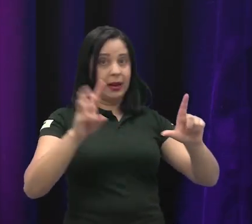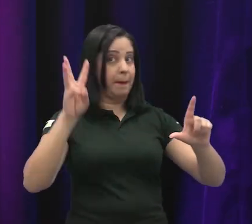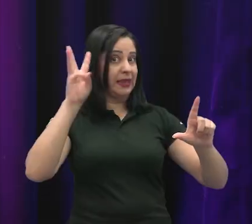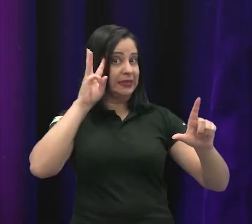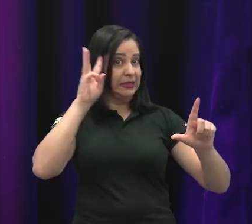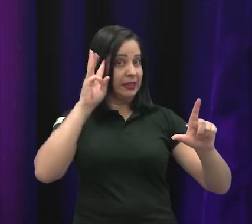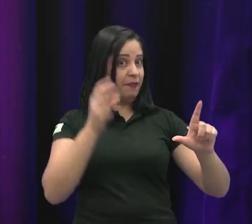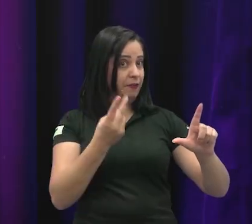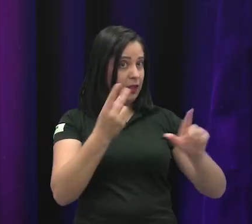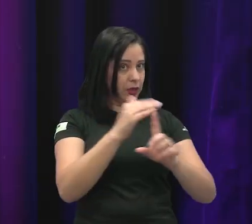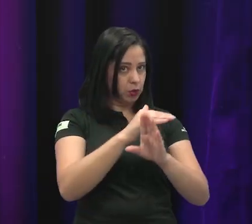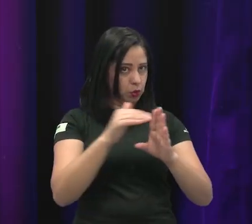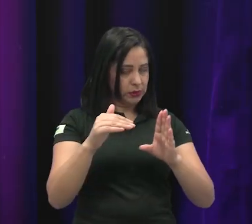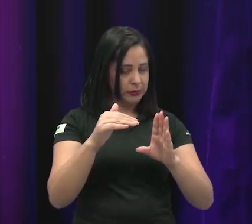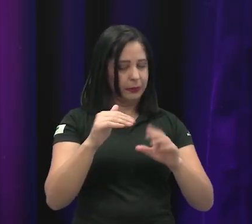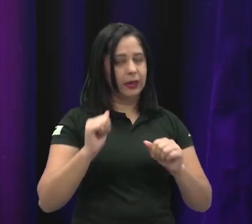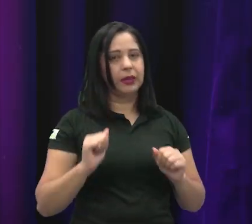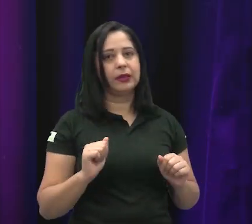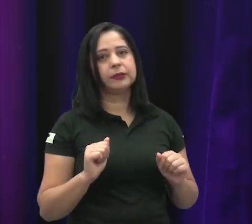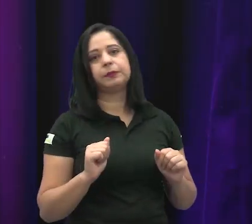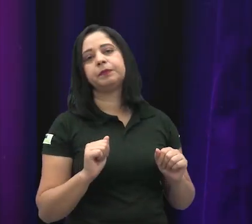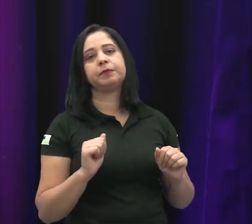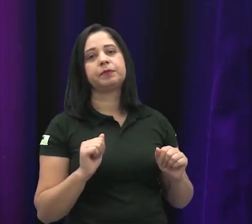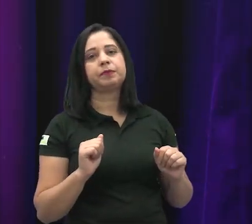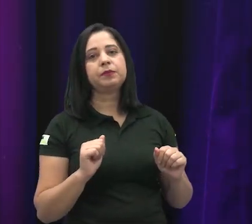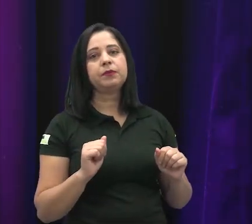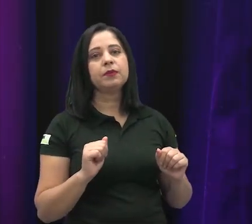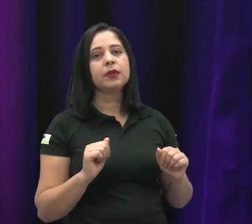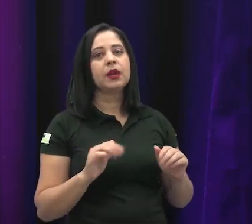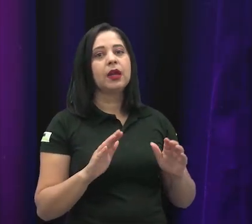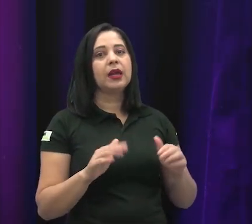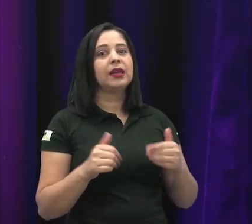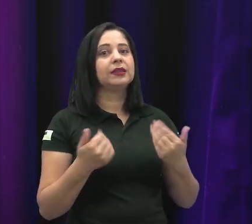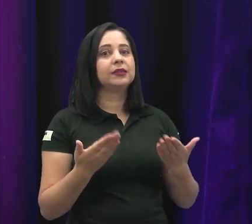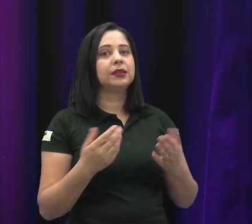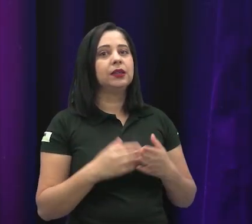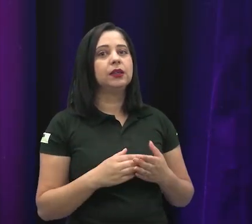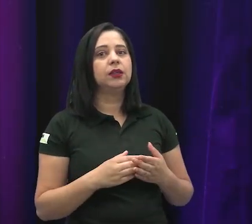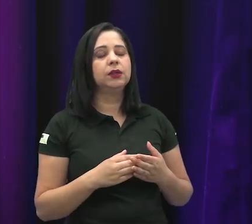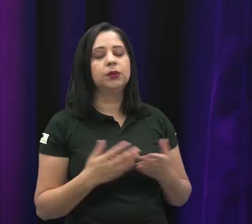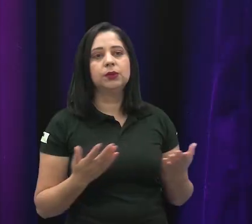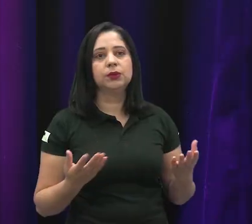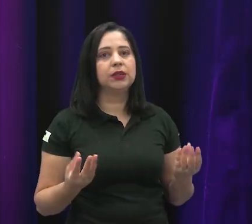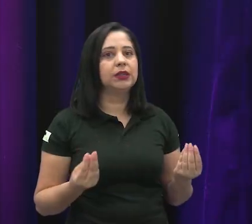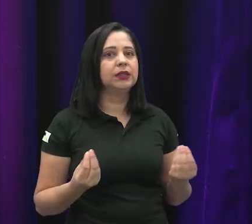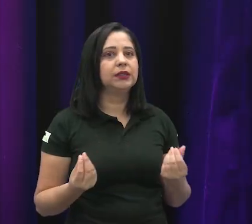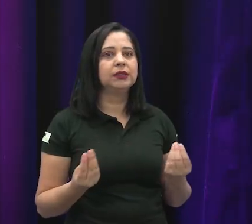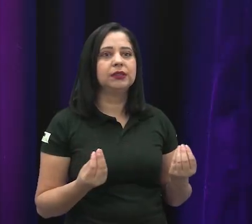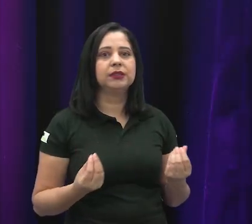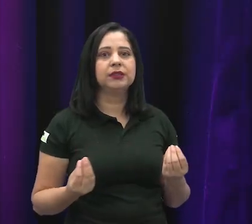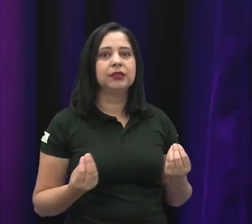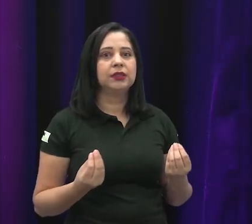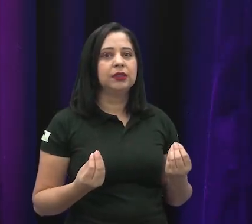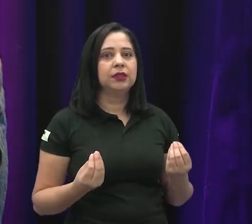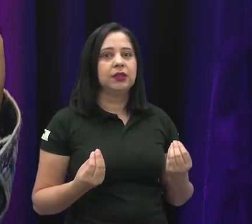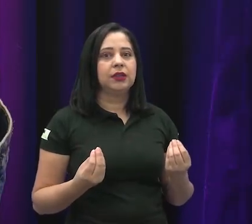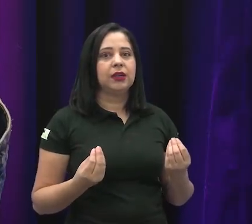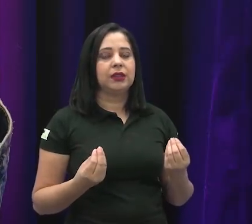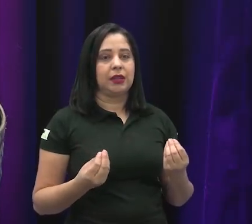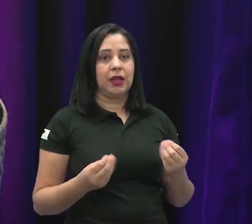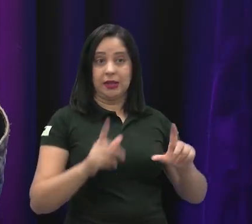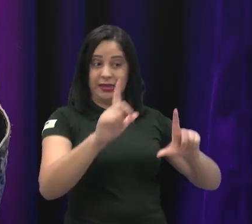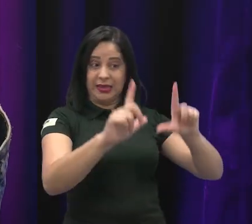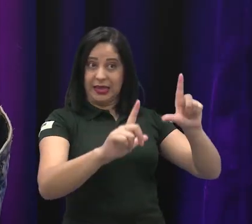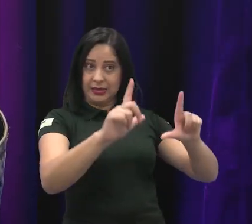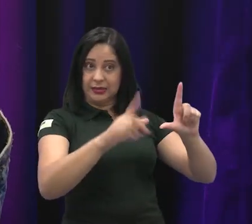às 2h30, tem uma nova exibição, né, uma estreia de um novo programa. A gente